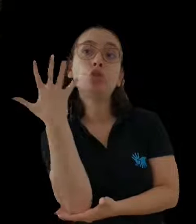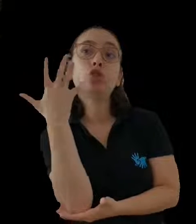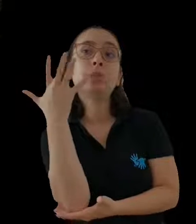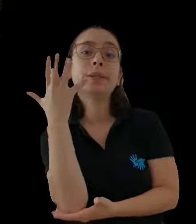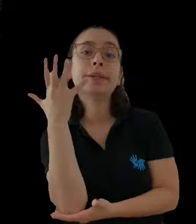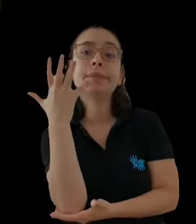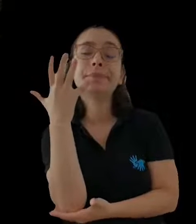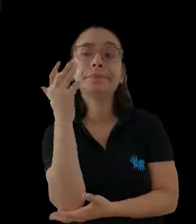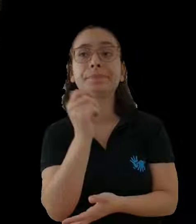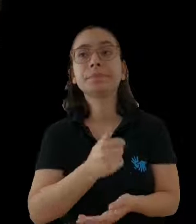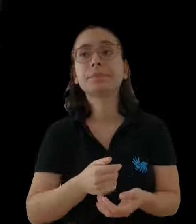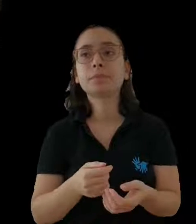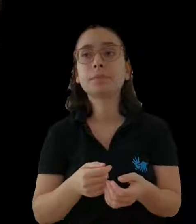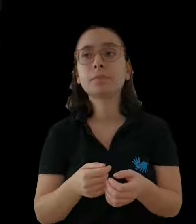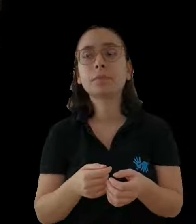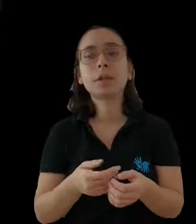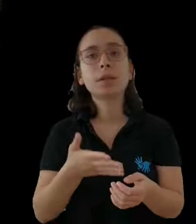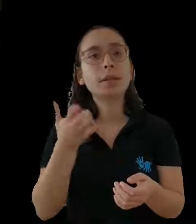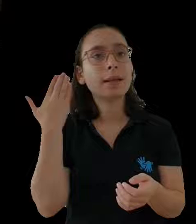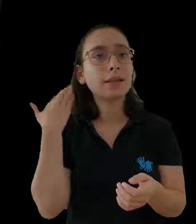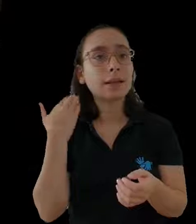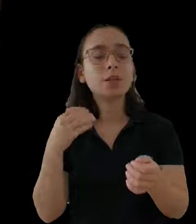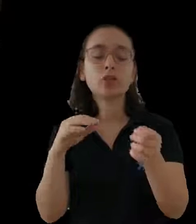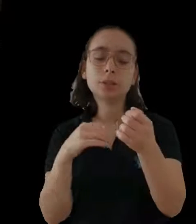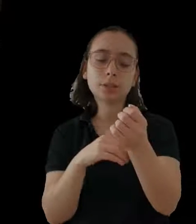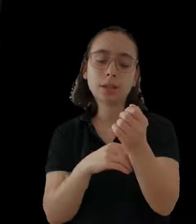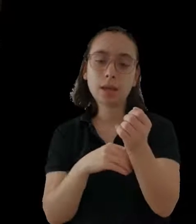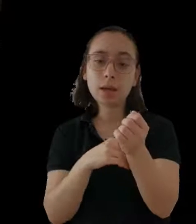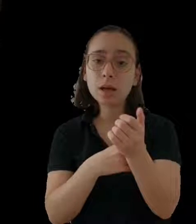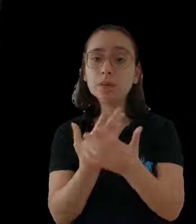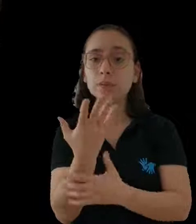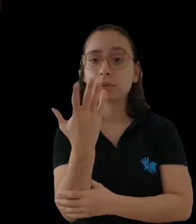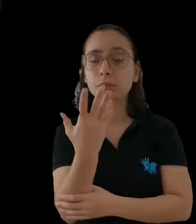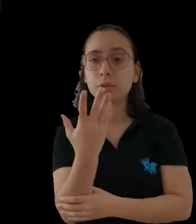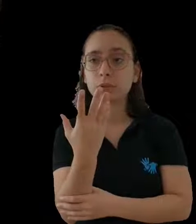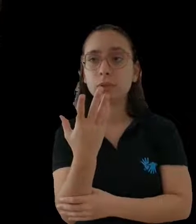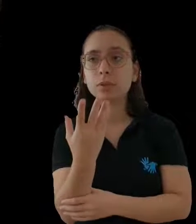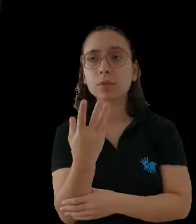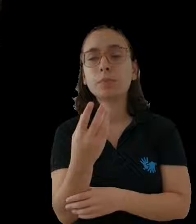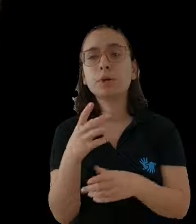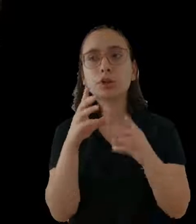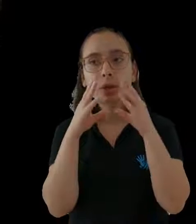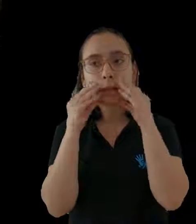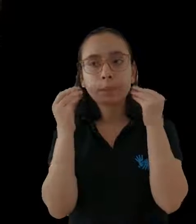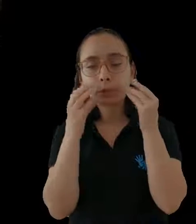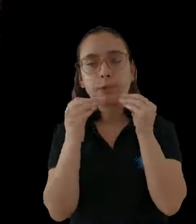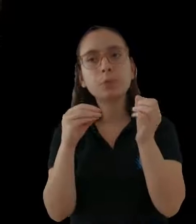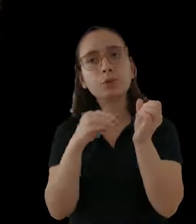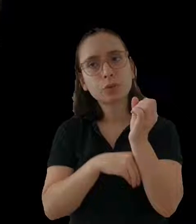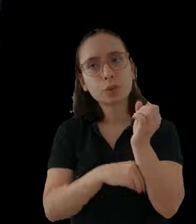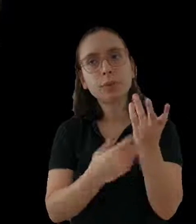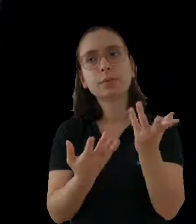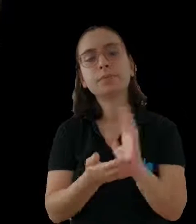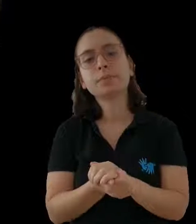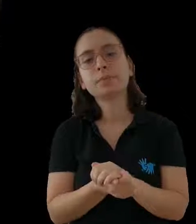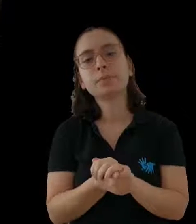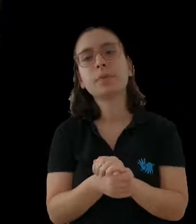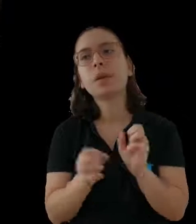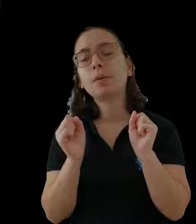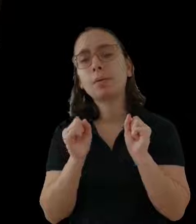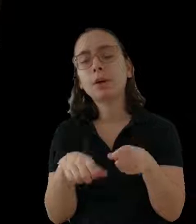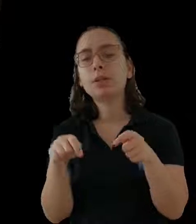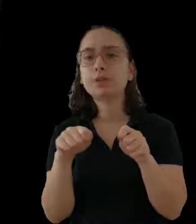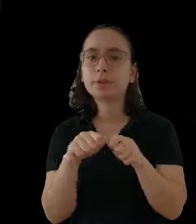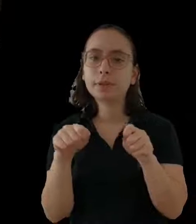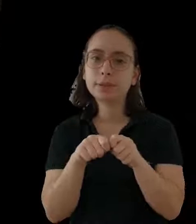é o espinheiro. Então, o espinheiro está guardado lá atrás das árvores. Pode guardar a raposa, ó. Aí